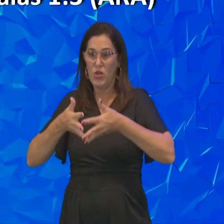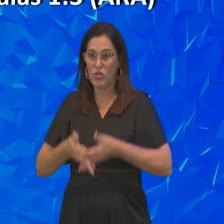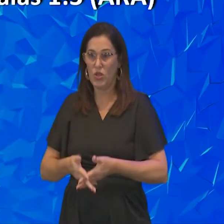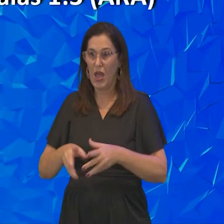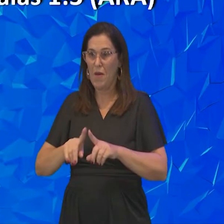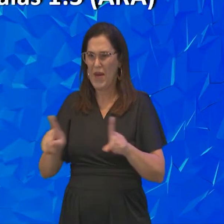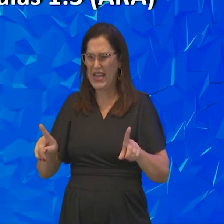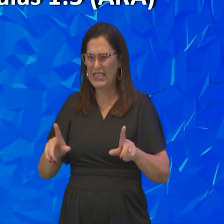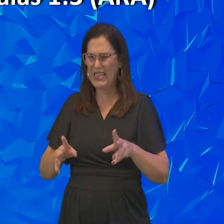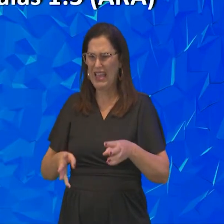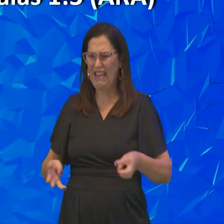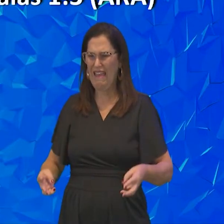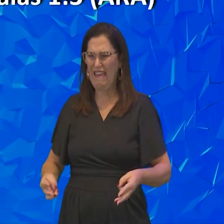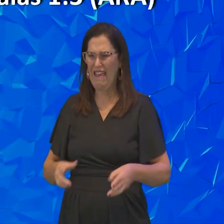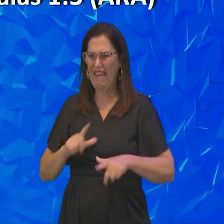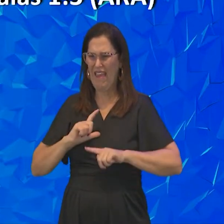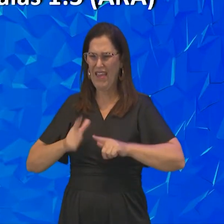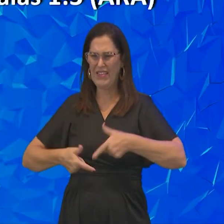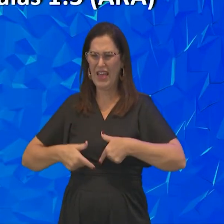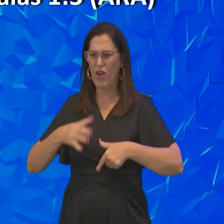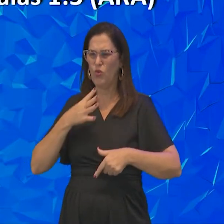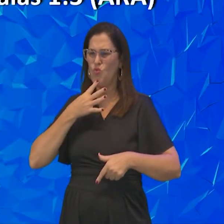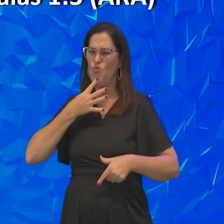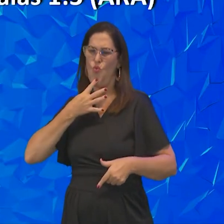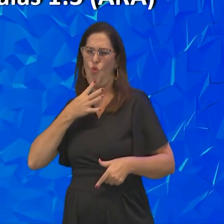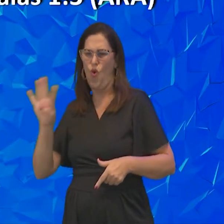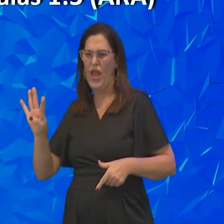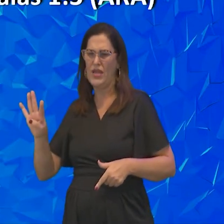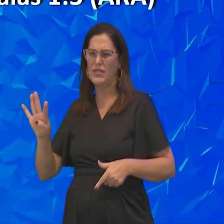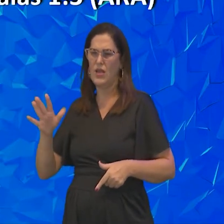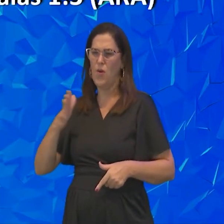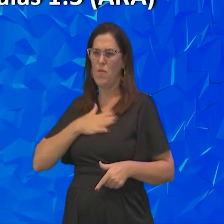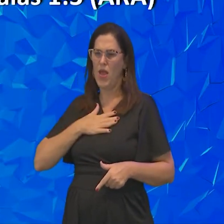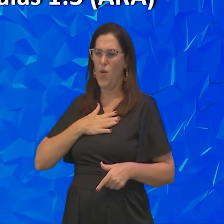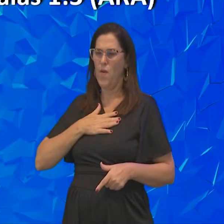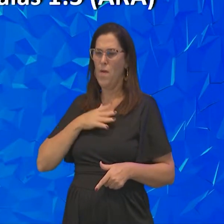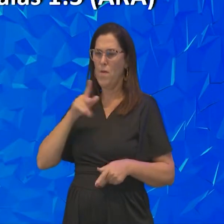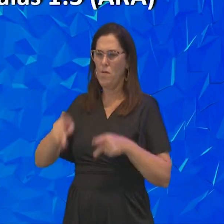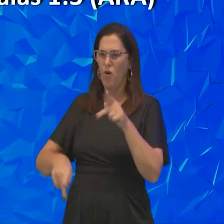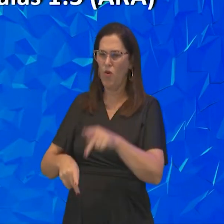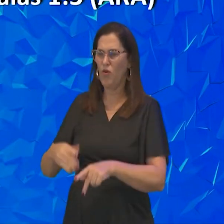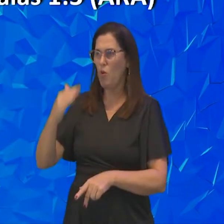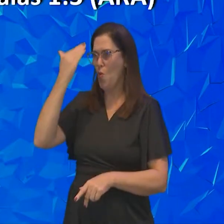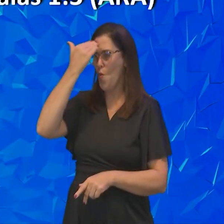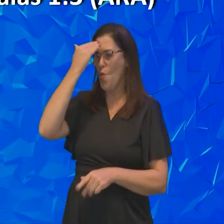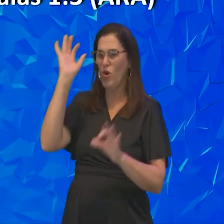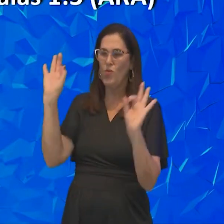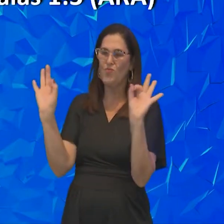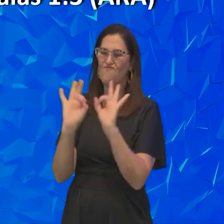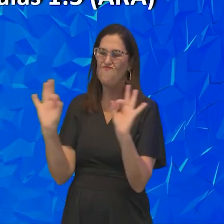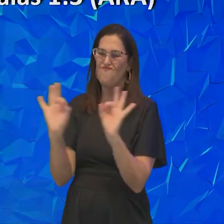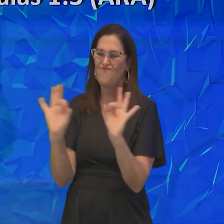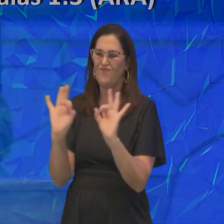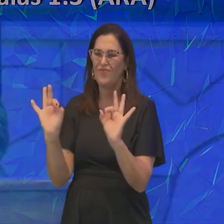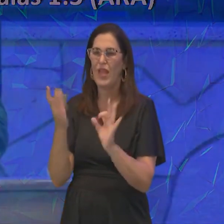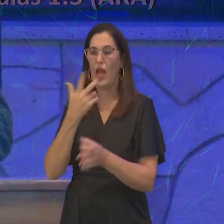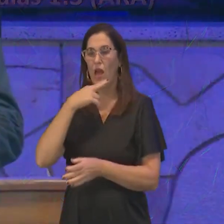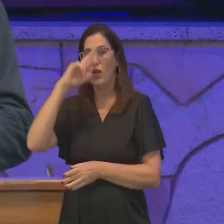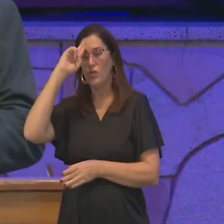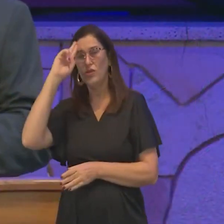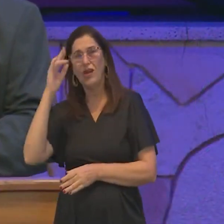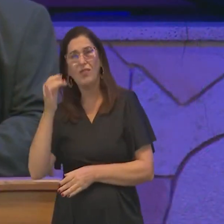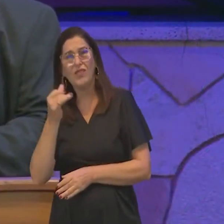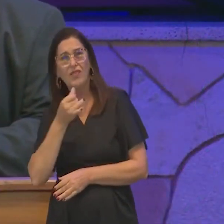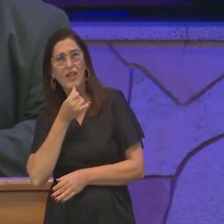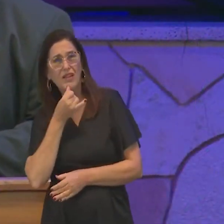Mas Israel não tem conhecimento, o meu povo não entende nada. O Senhor estava